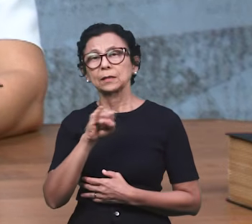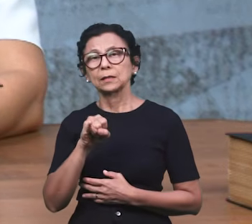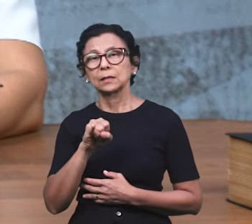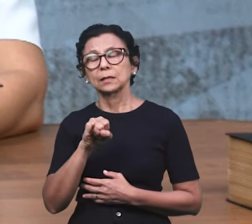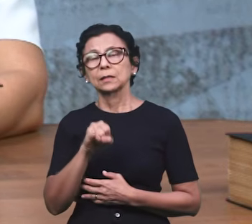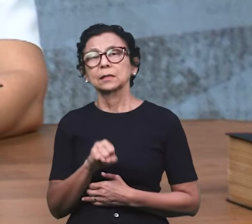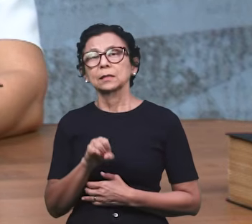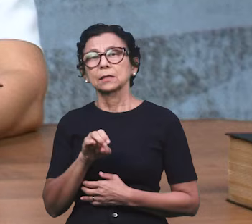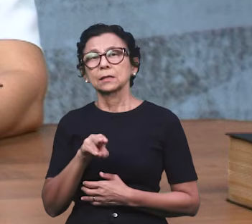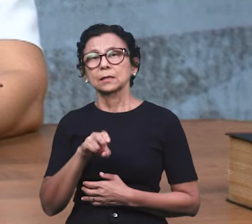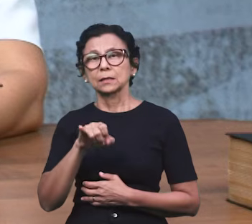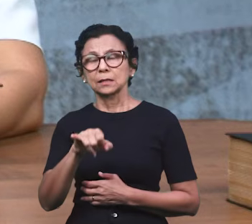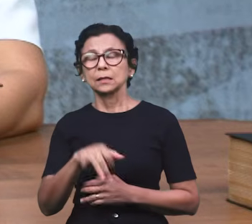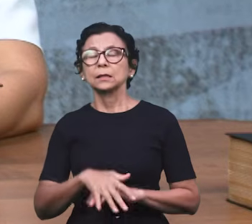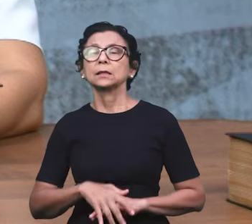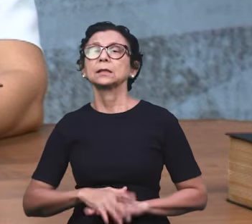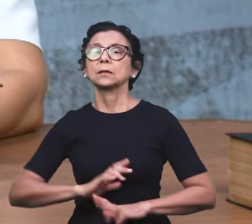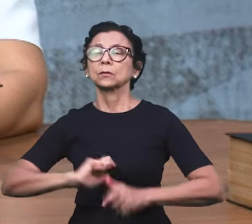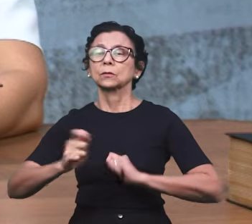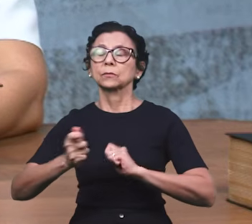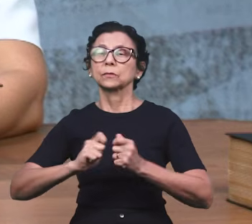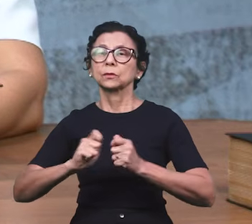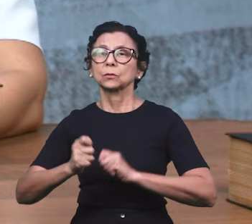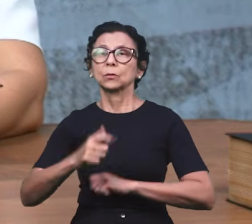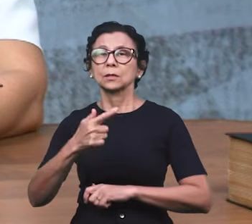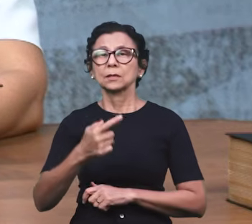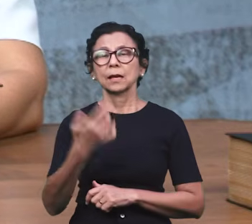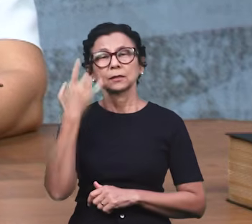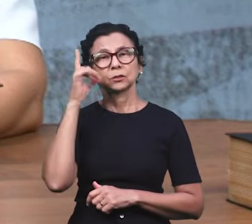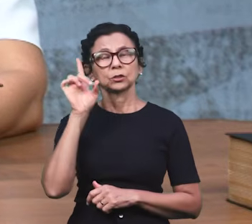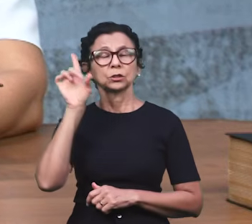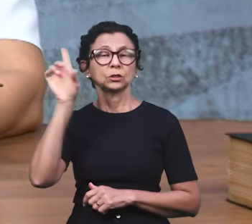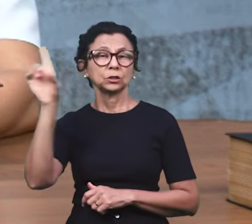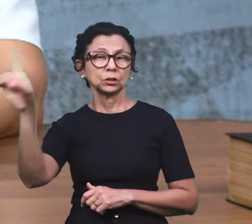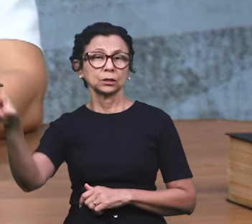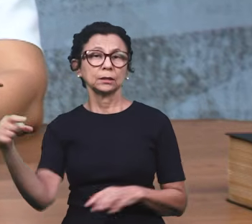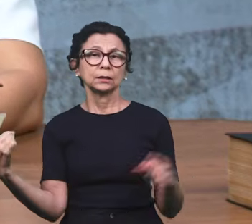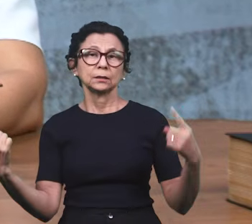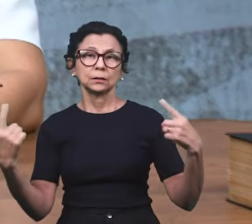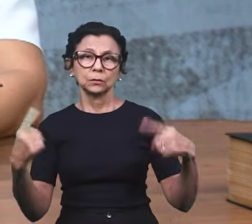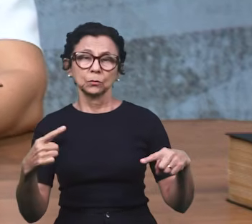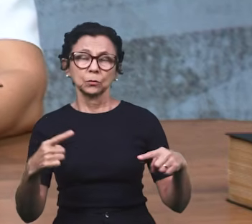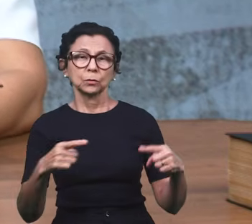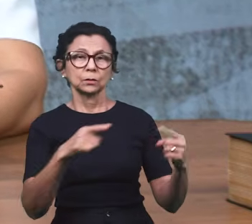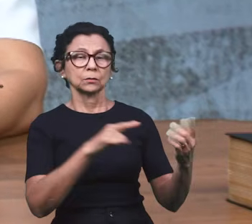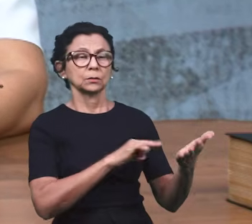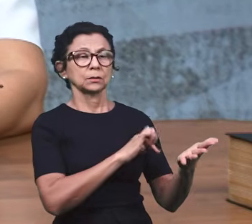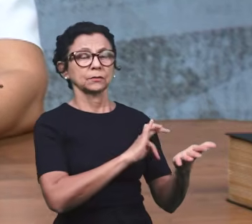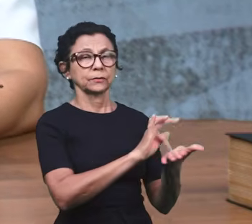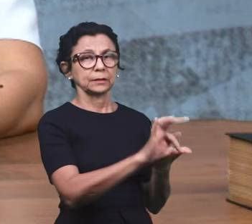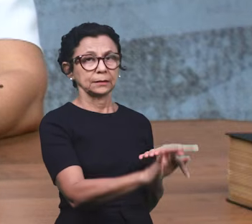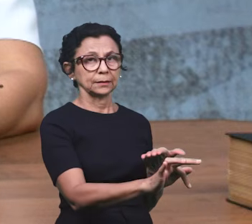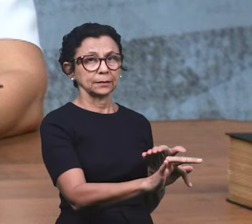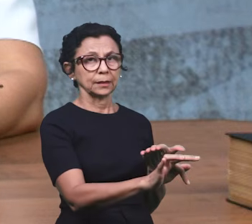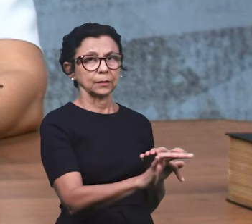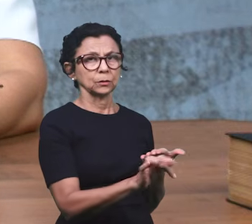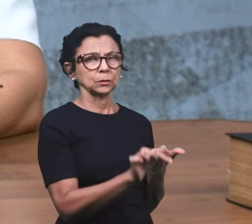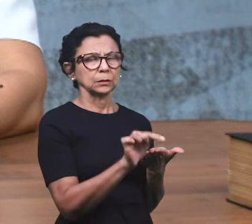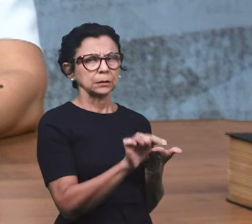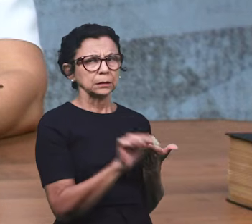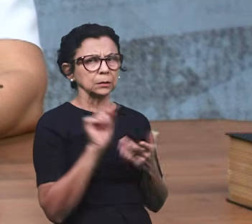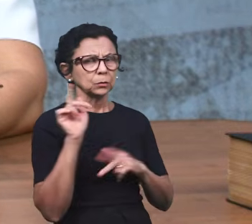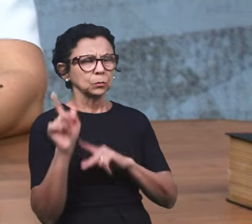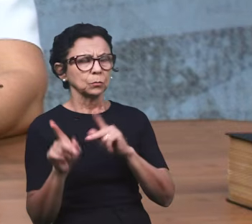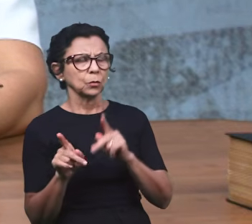E o povo estava acampado contra Gibeon, que era dos filisteus. E ouviu dizer o